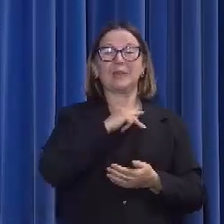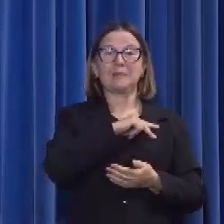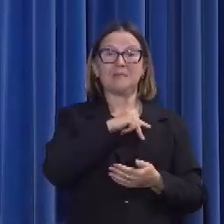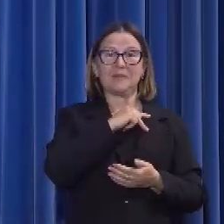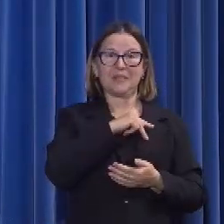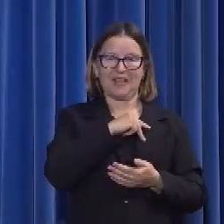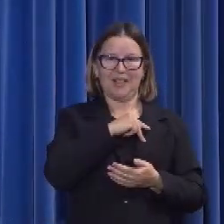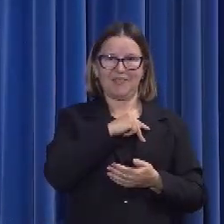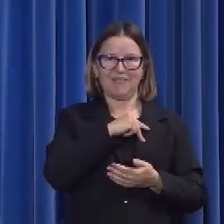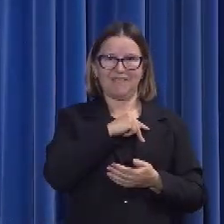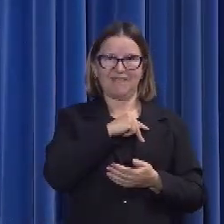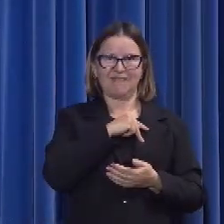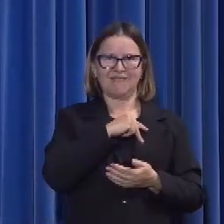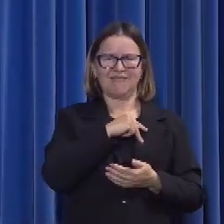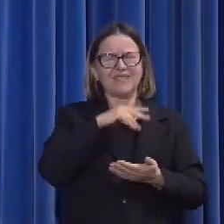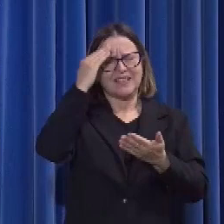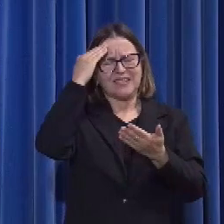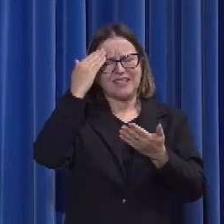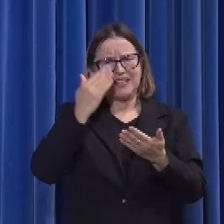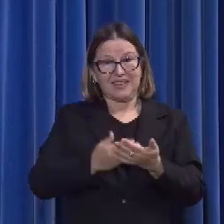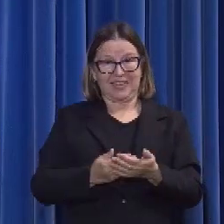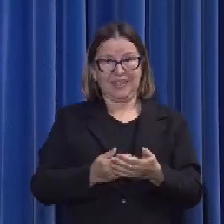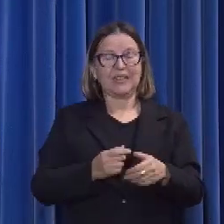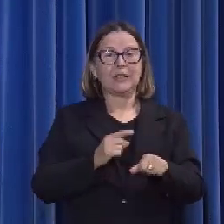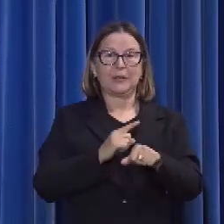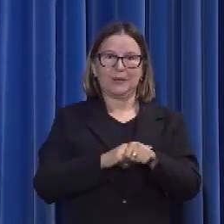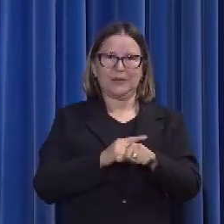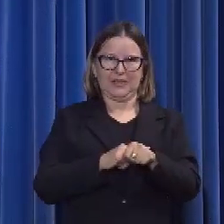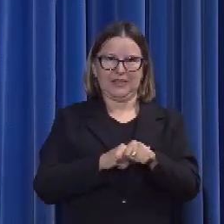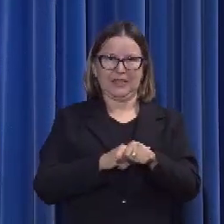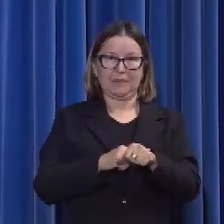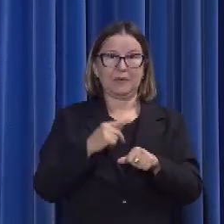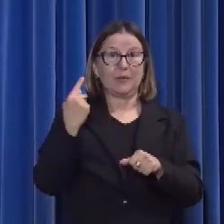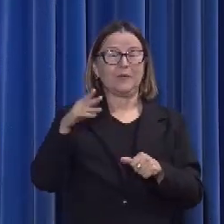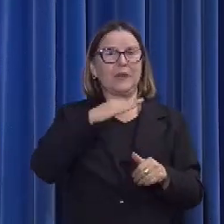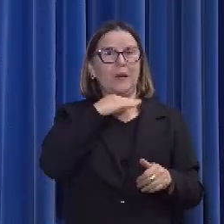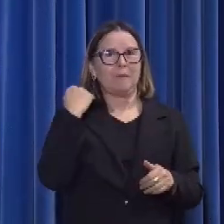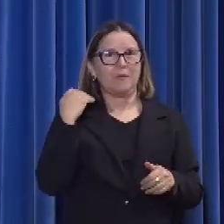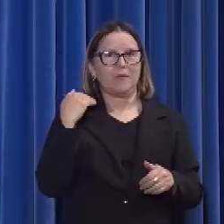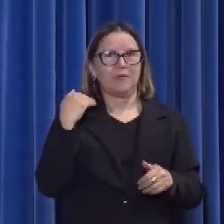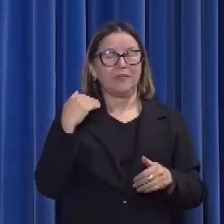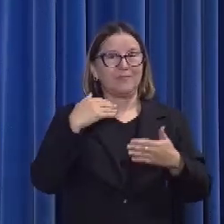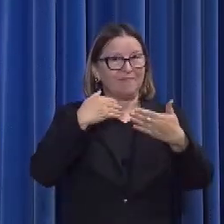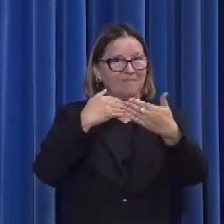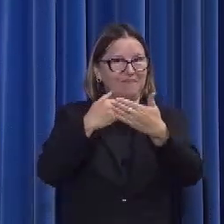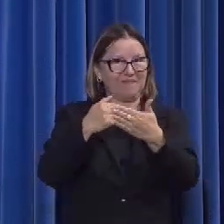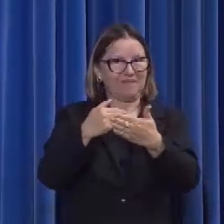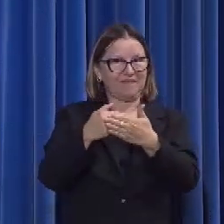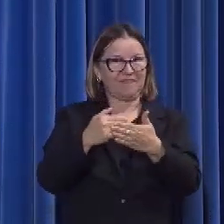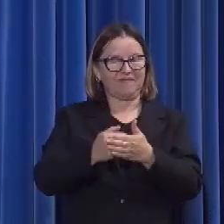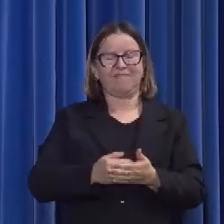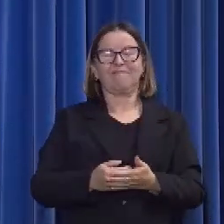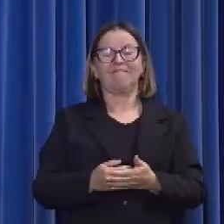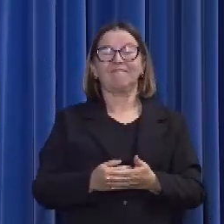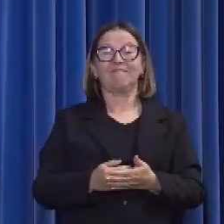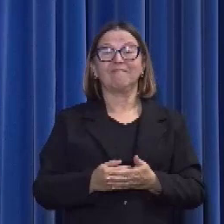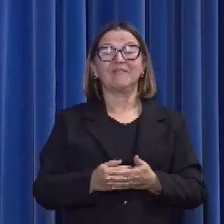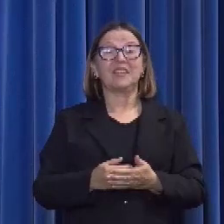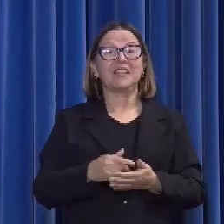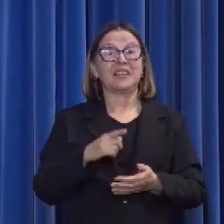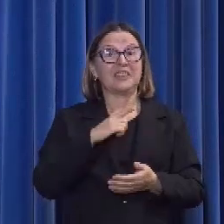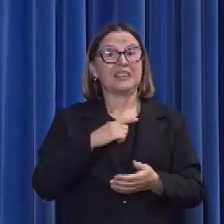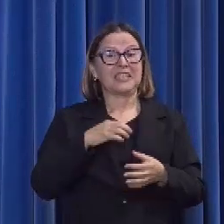tinha a convicção de que o tempo da sua partida estava a cada dia mais próximo. Tamanha era essa certeza